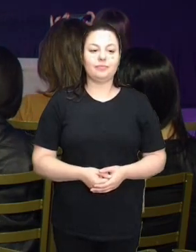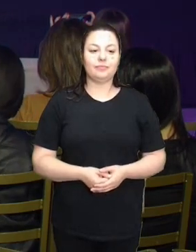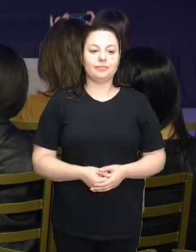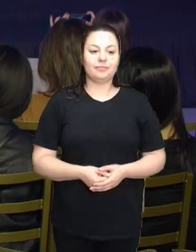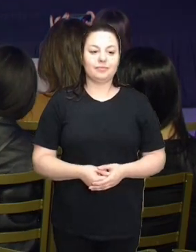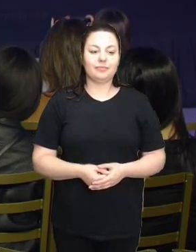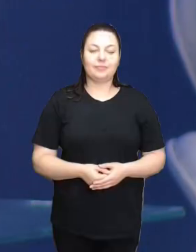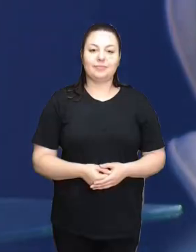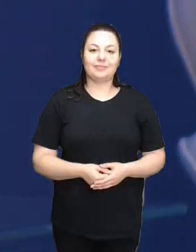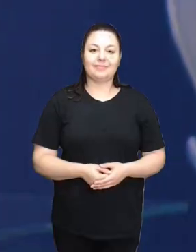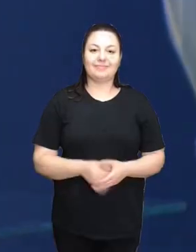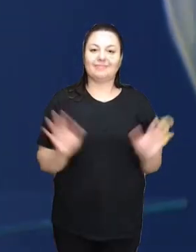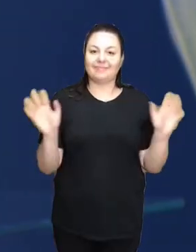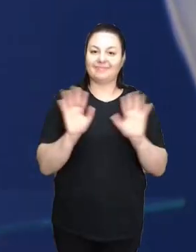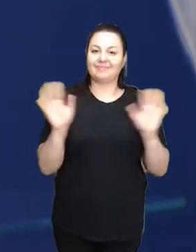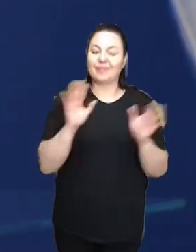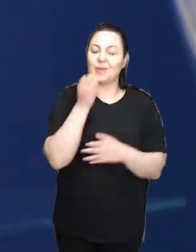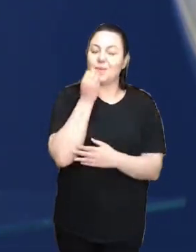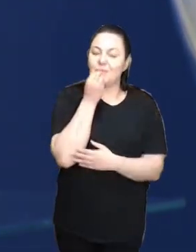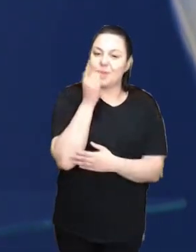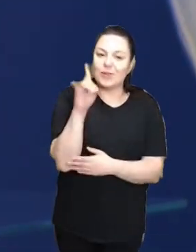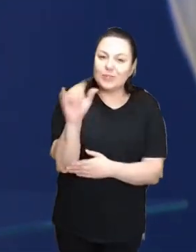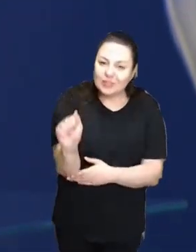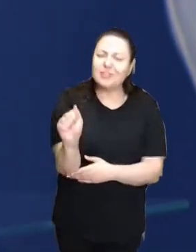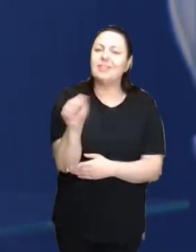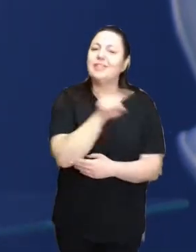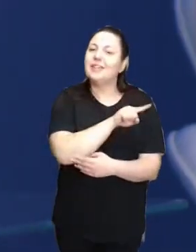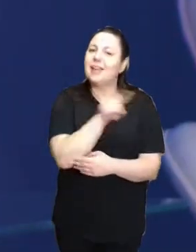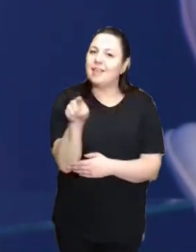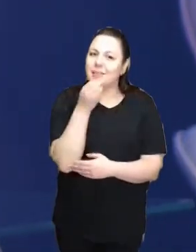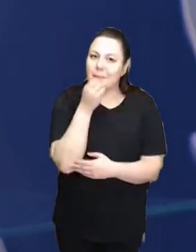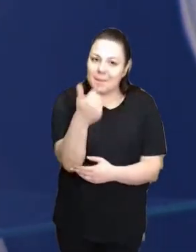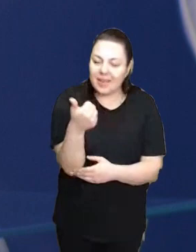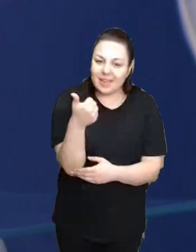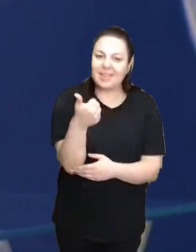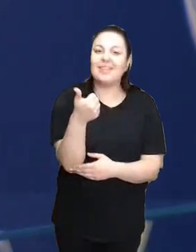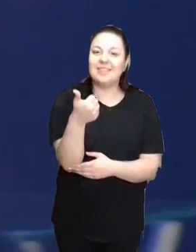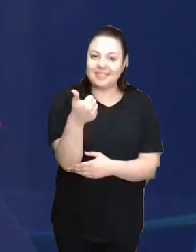Olá, pessoal, bom dia, tudo bem com vocês?